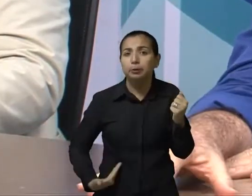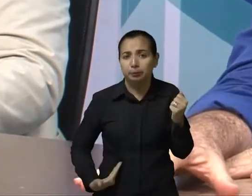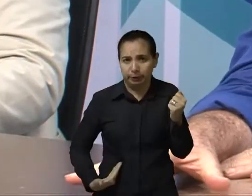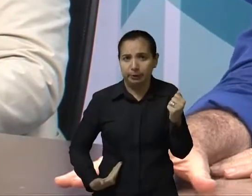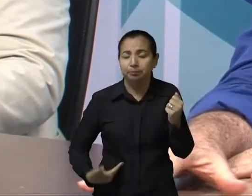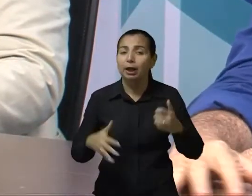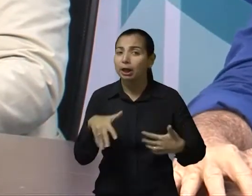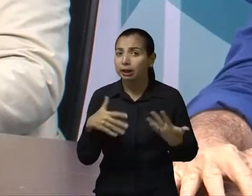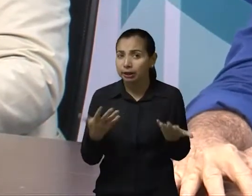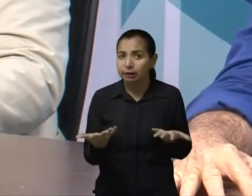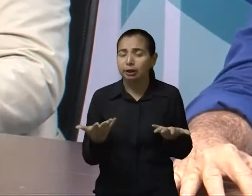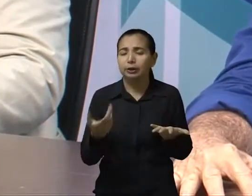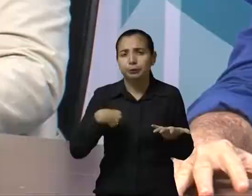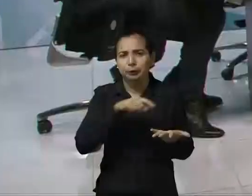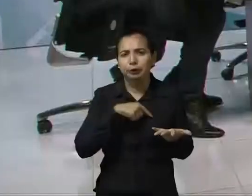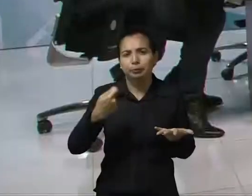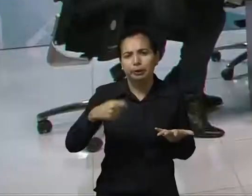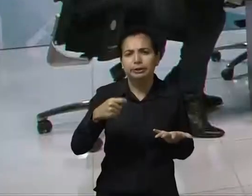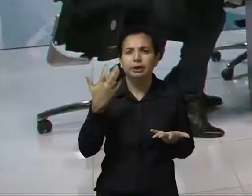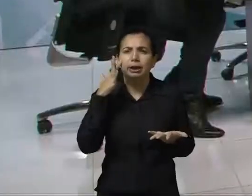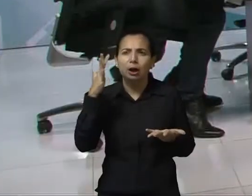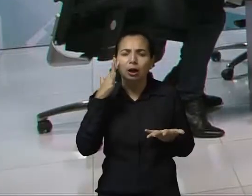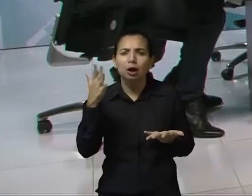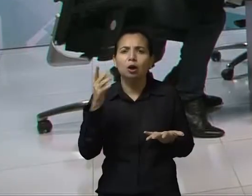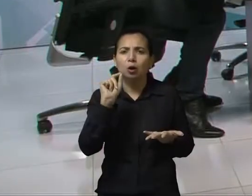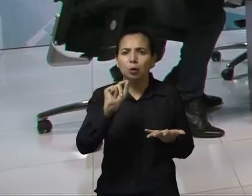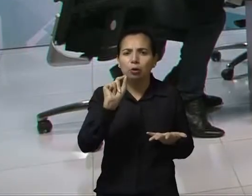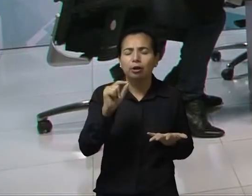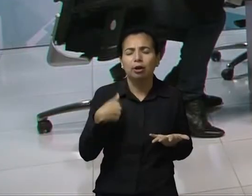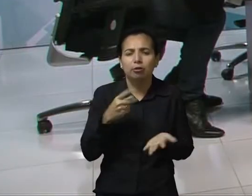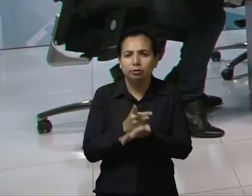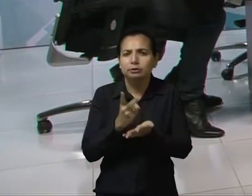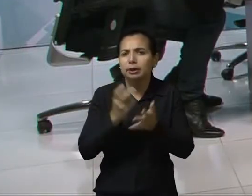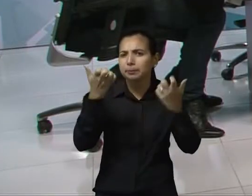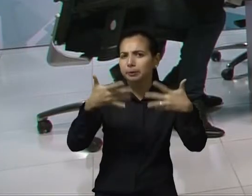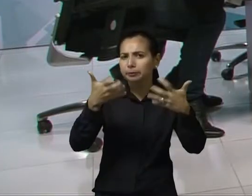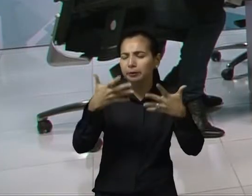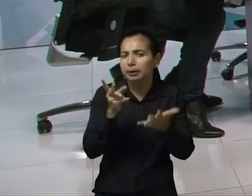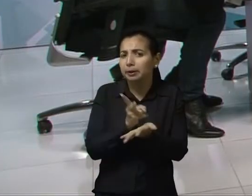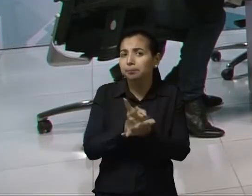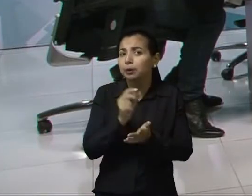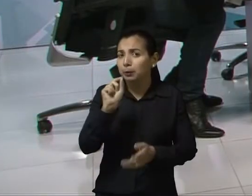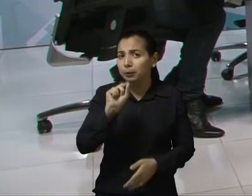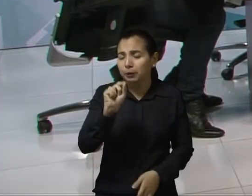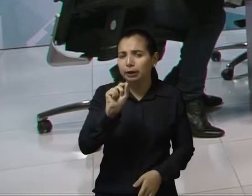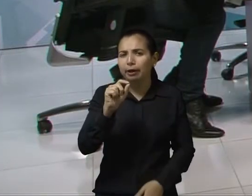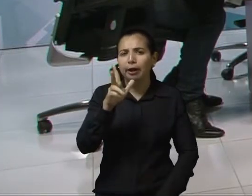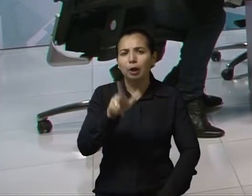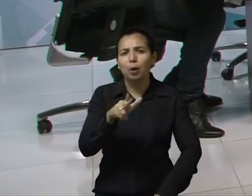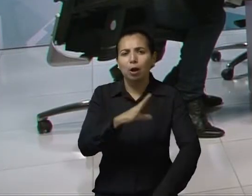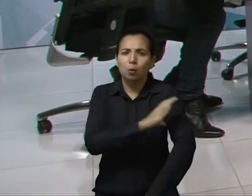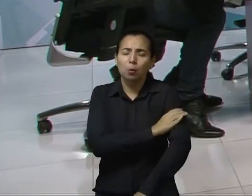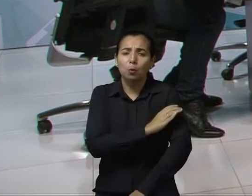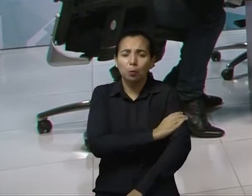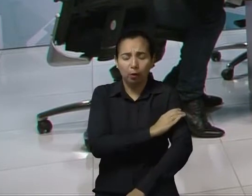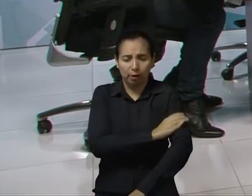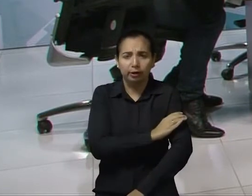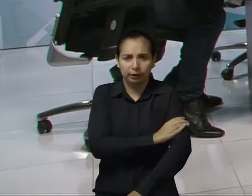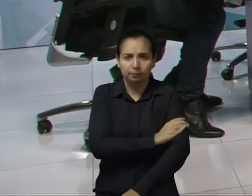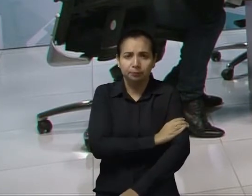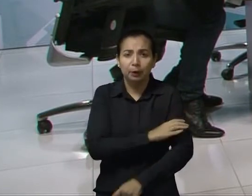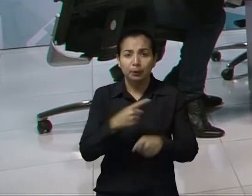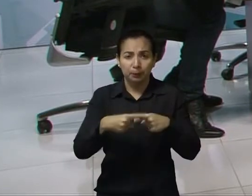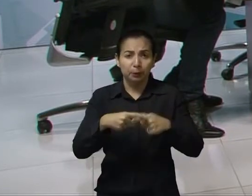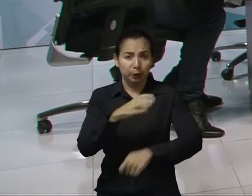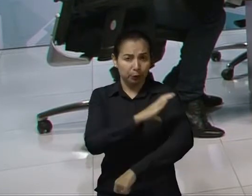também trabalhar com a mesma lógica que eu gosto muito de abordar quando eu abordo a questão do guarda municipal, né? Para mim,